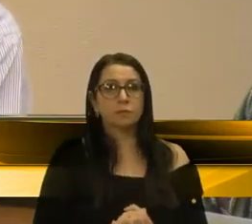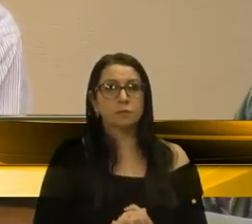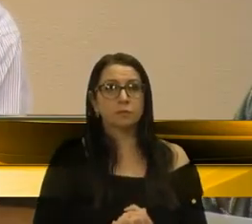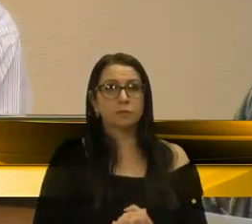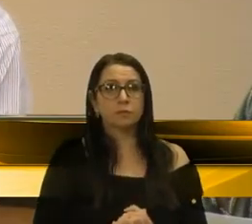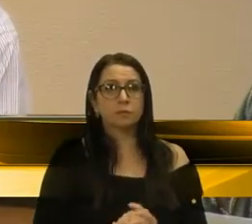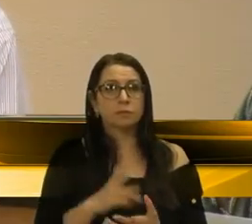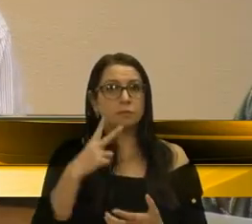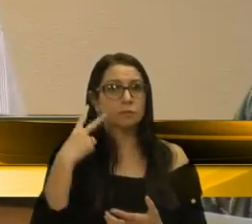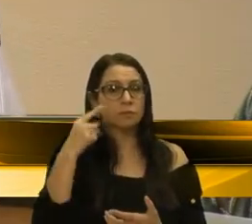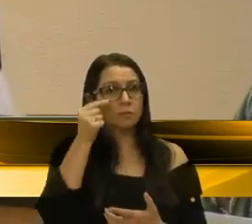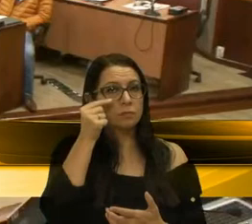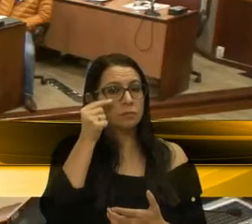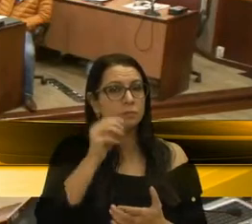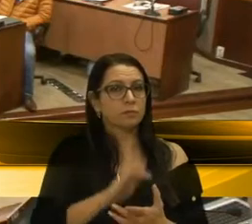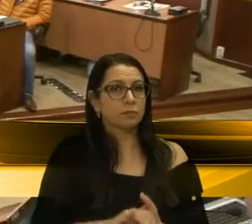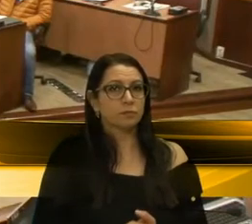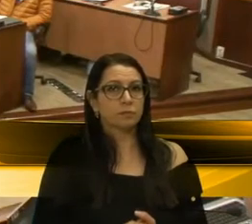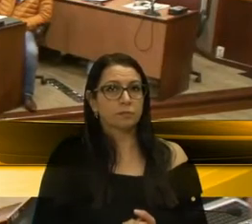Vereador Périco.